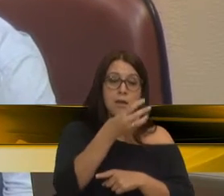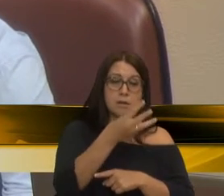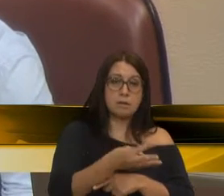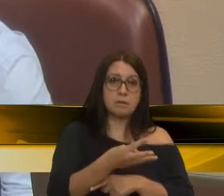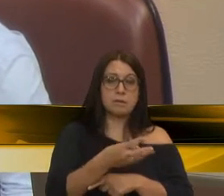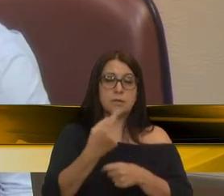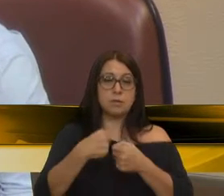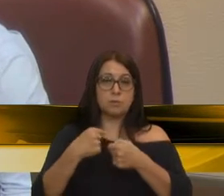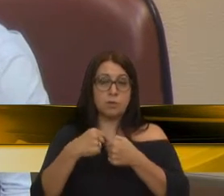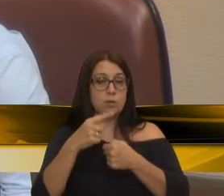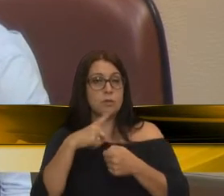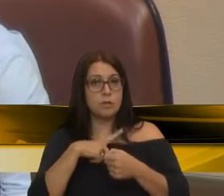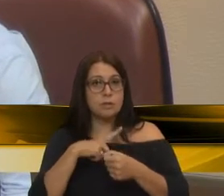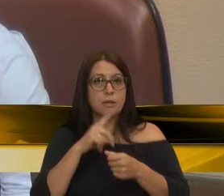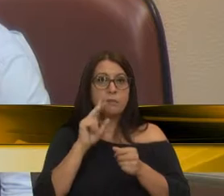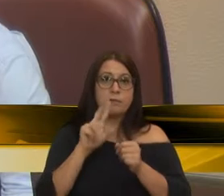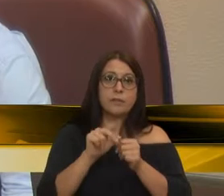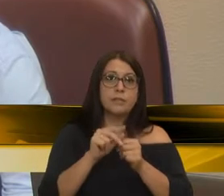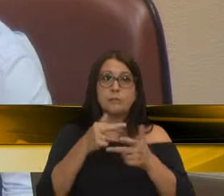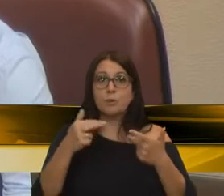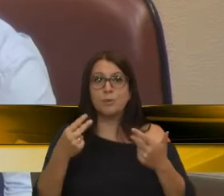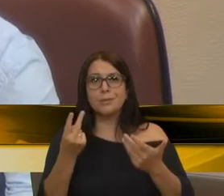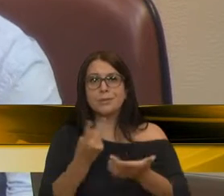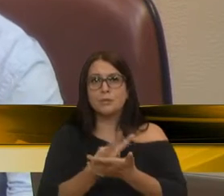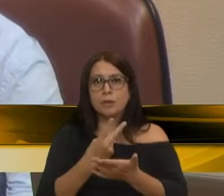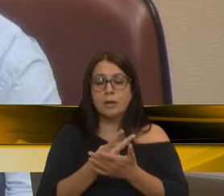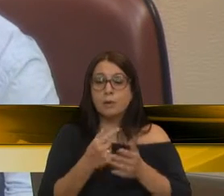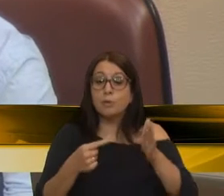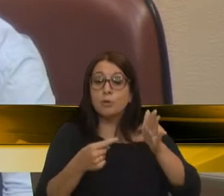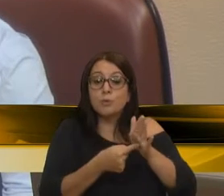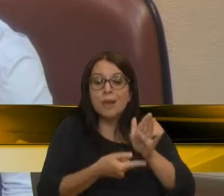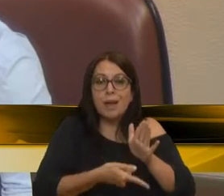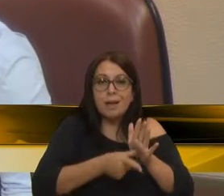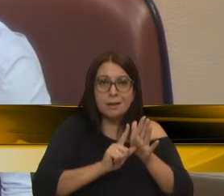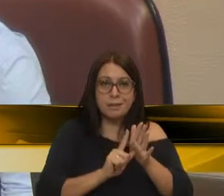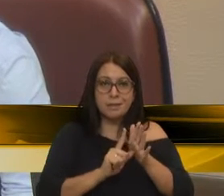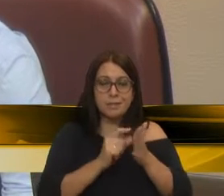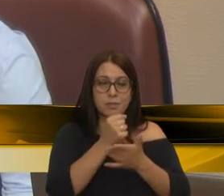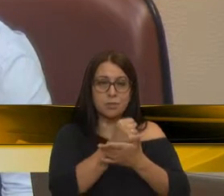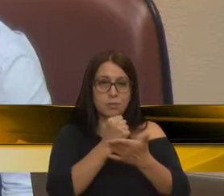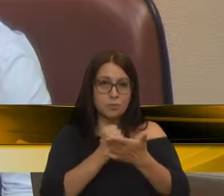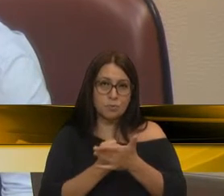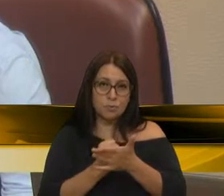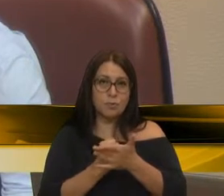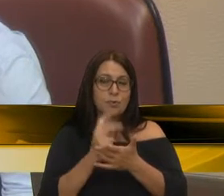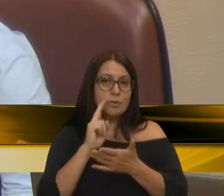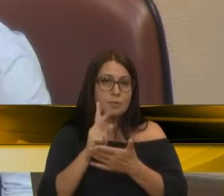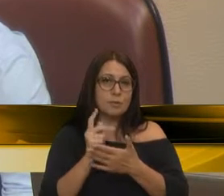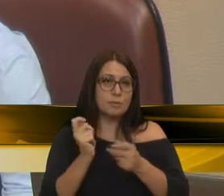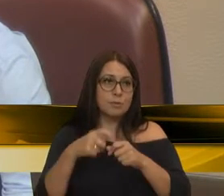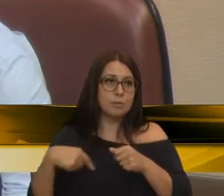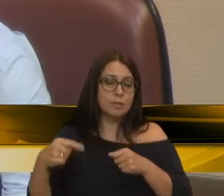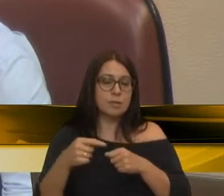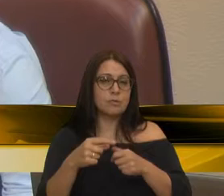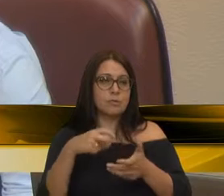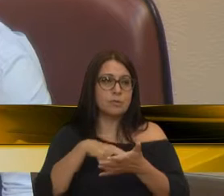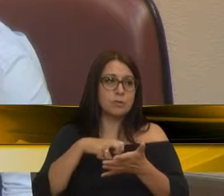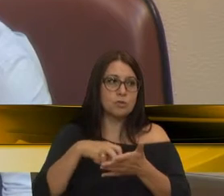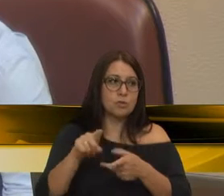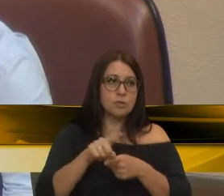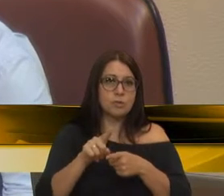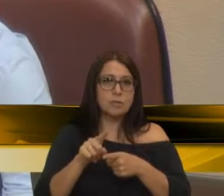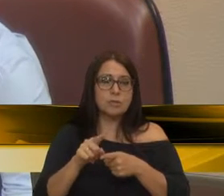município se abstenha de realizar ato que produza denúncia antecipada do contrato e imposição de penalidade enquanto